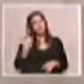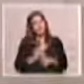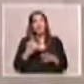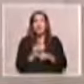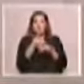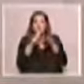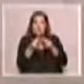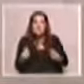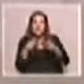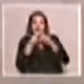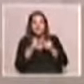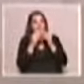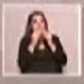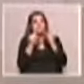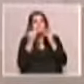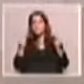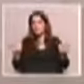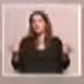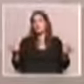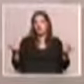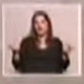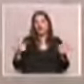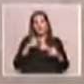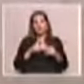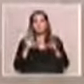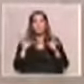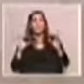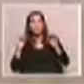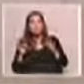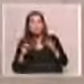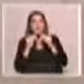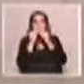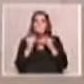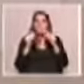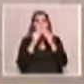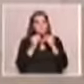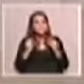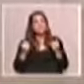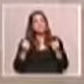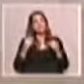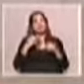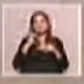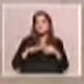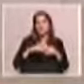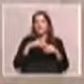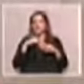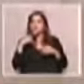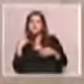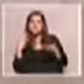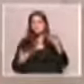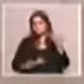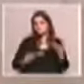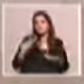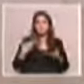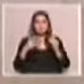cremoso dentro da boca, há a associação entre a gordura, tanto o paladar cremoso na boca e o sal ou o doce, sempre para o sal, sempre